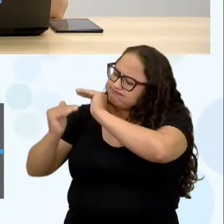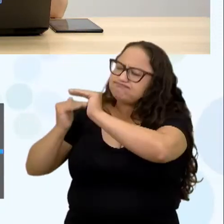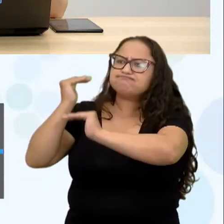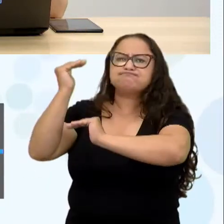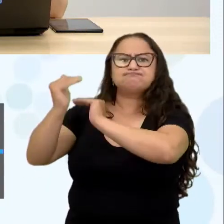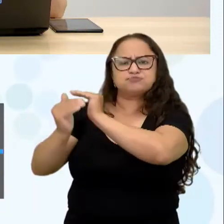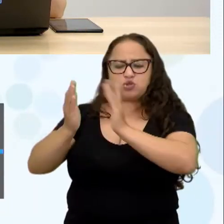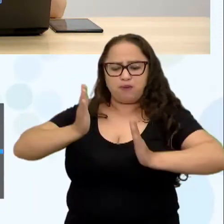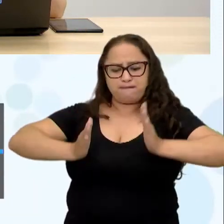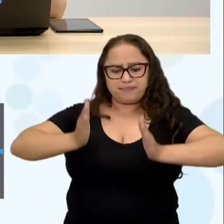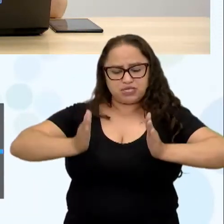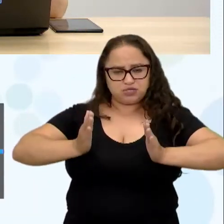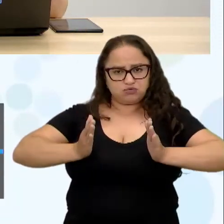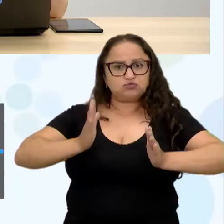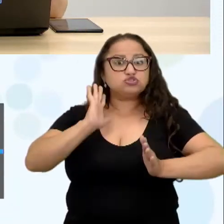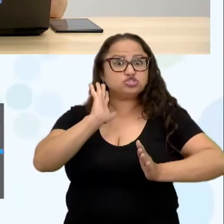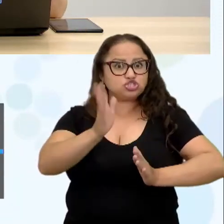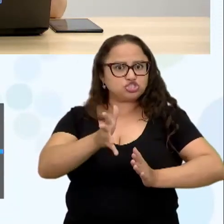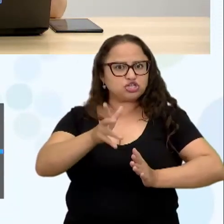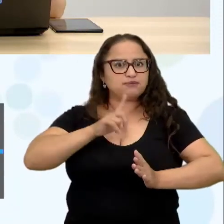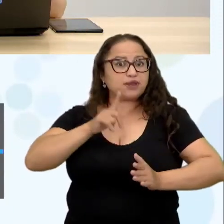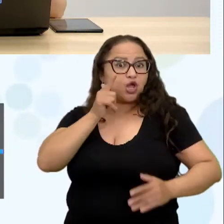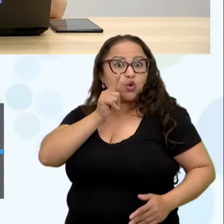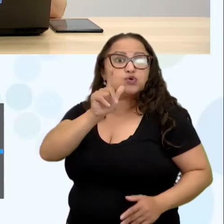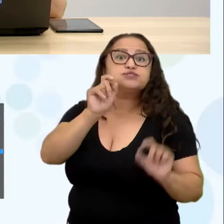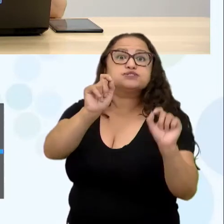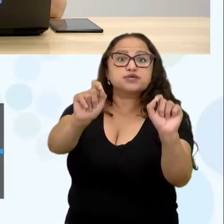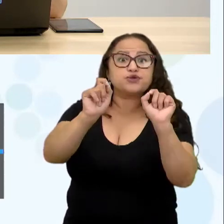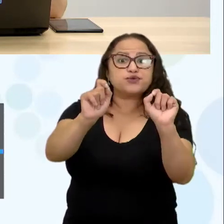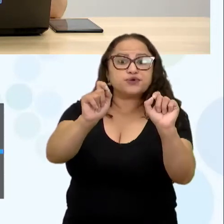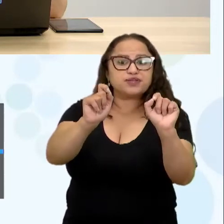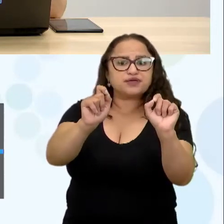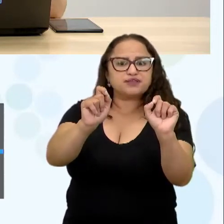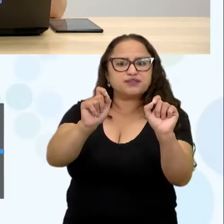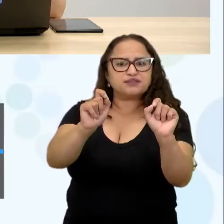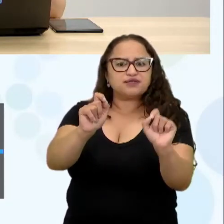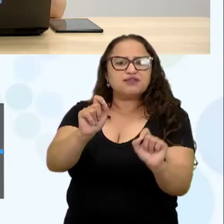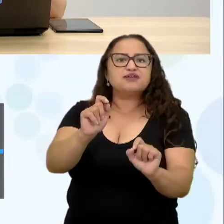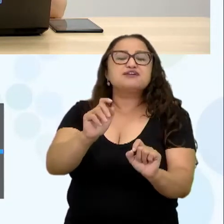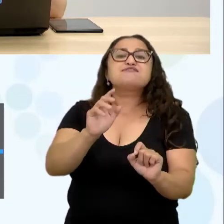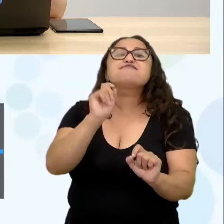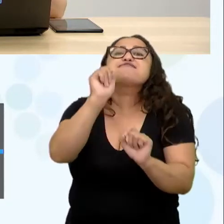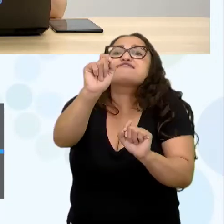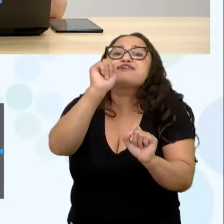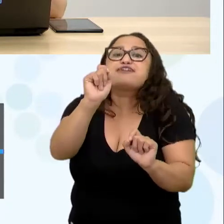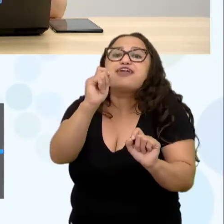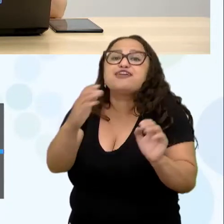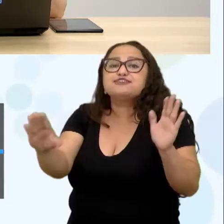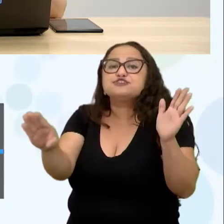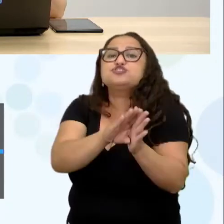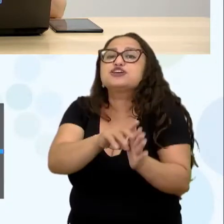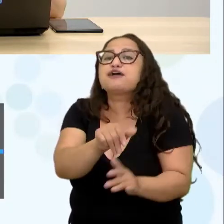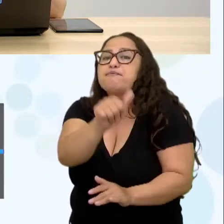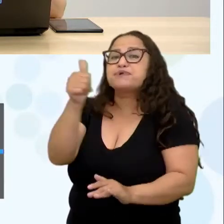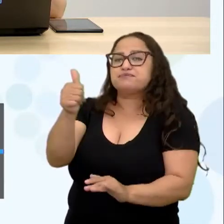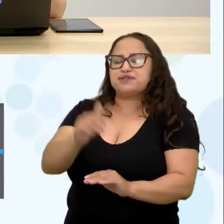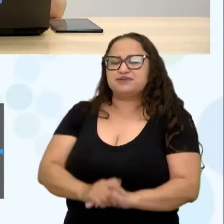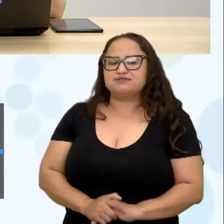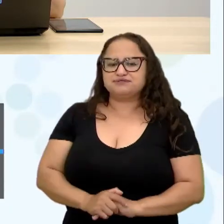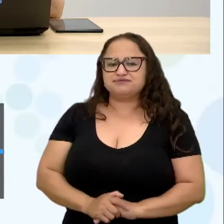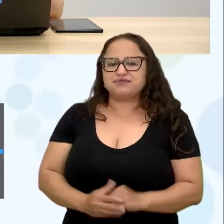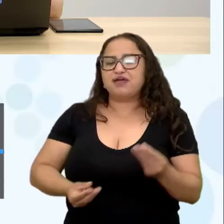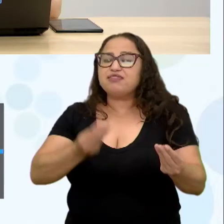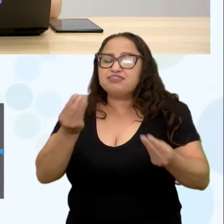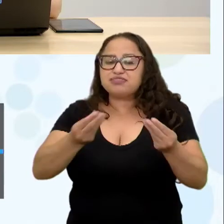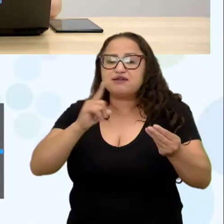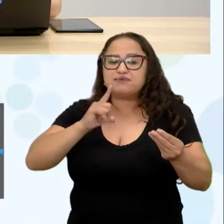época justamente para conseguir ali ver quem é que Quem tem mais- chegava primeiro. Que é mais potente, né? O Exato. primeiro satélite lançado pela